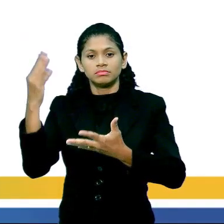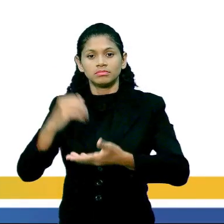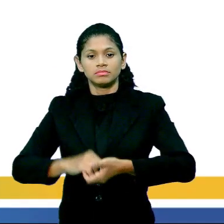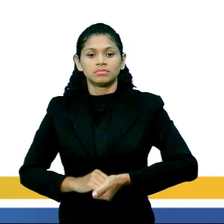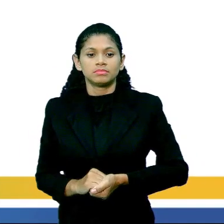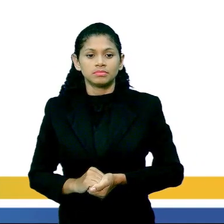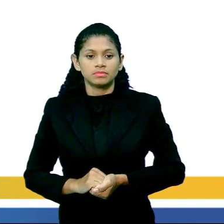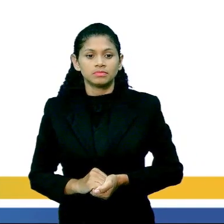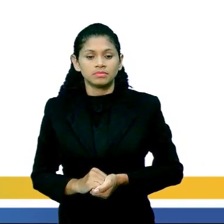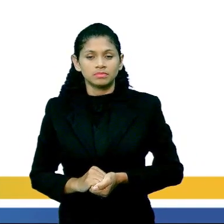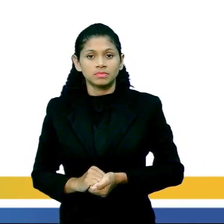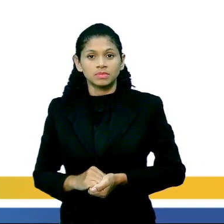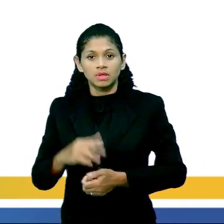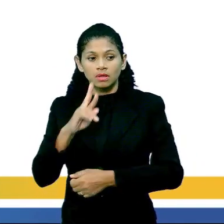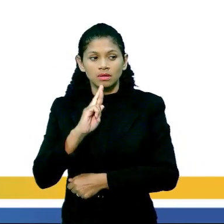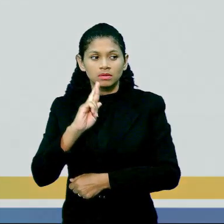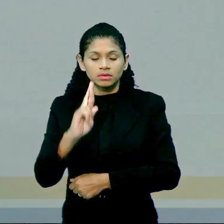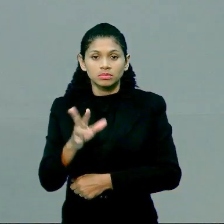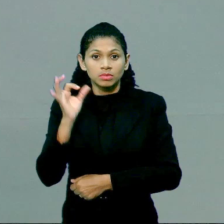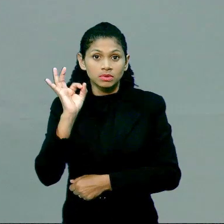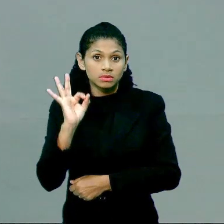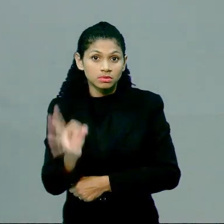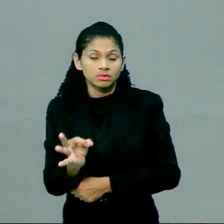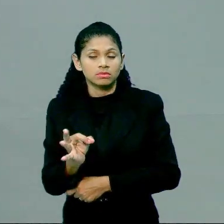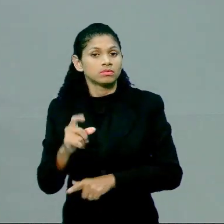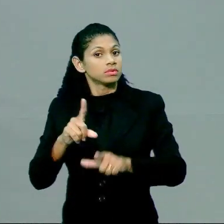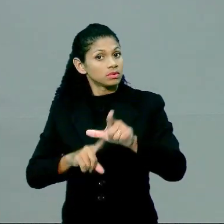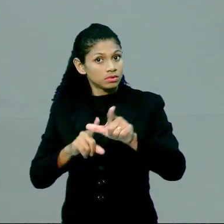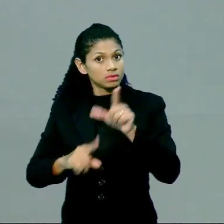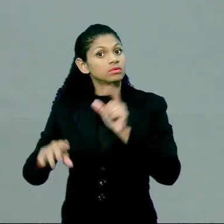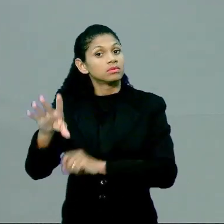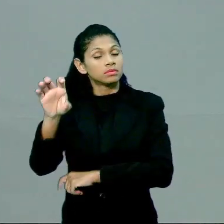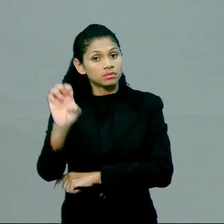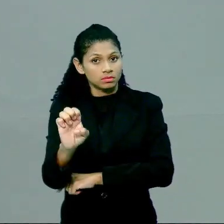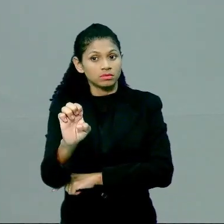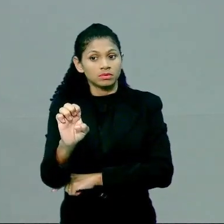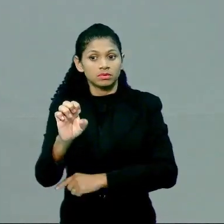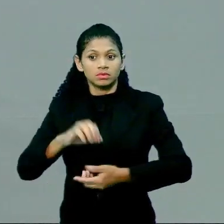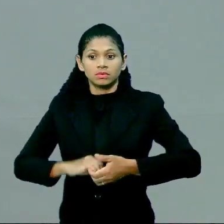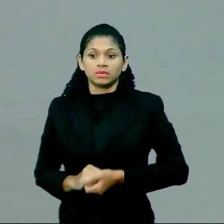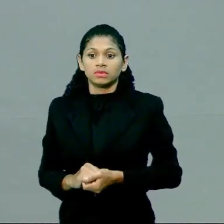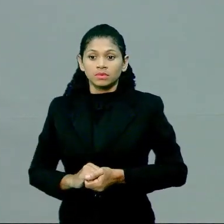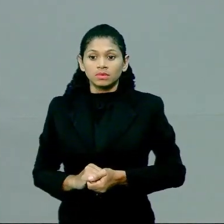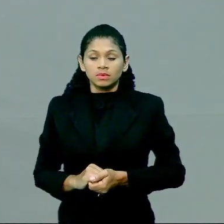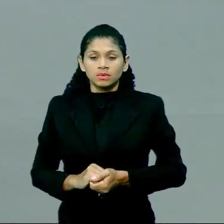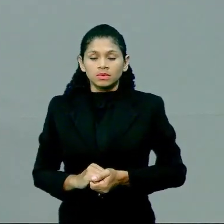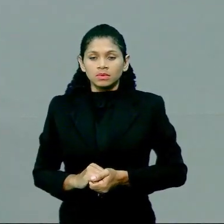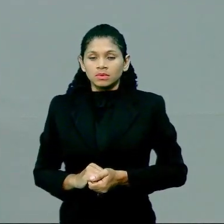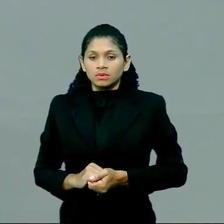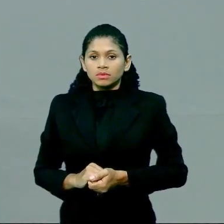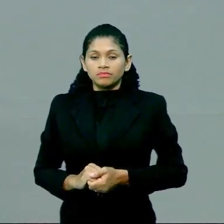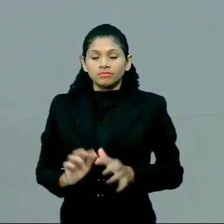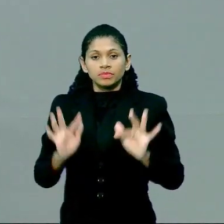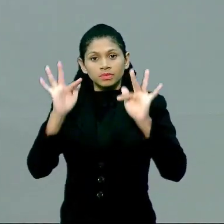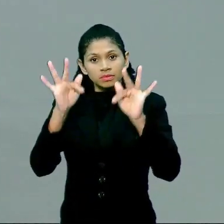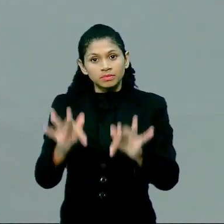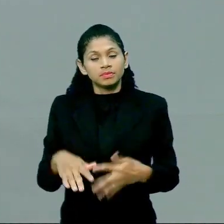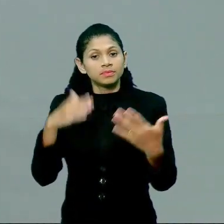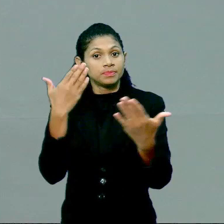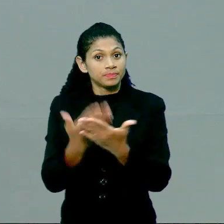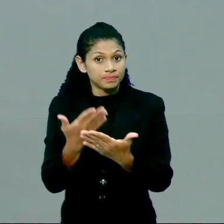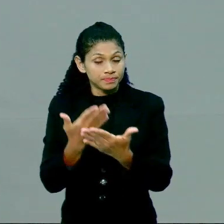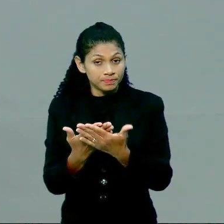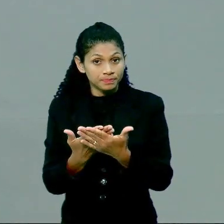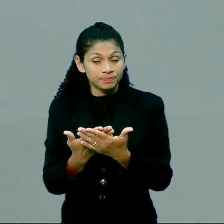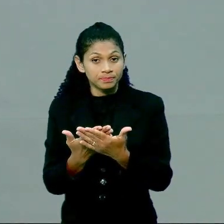é essa Com certeza a nossa resposta correta não há dúvidas tá então é isso galera a gente chega aqui ao final de mais uma